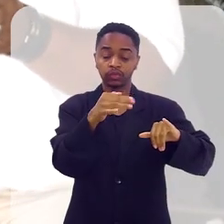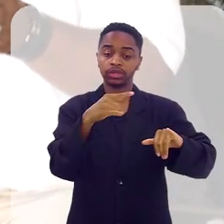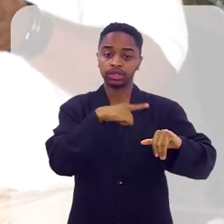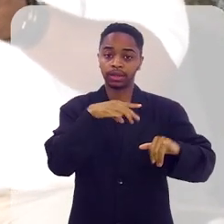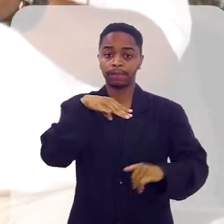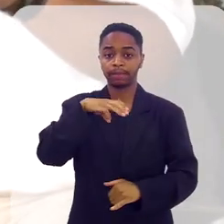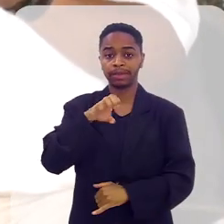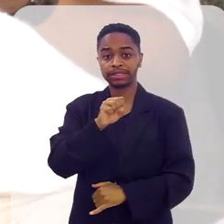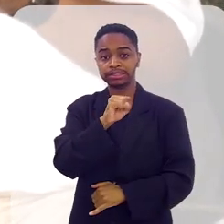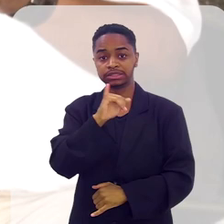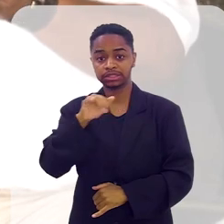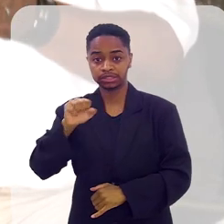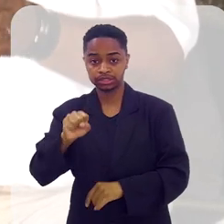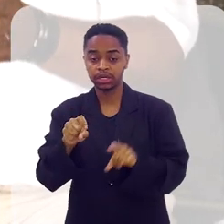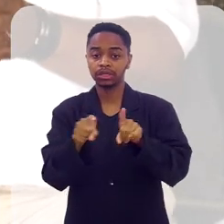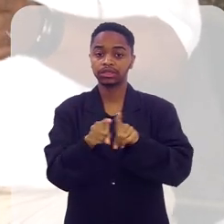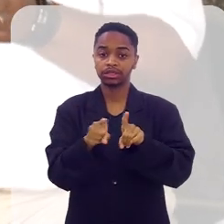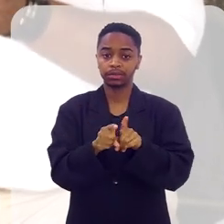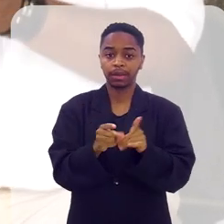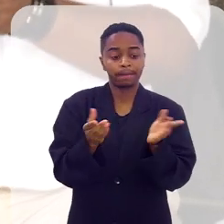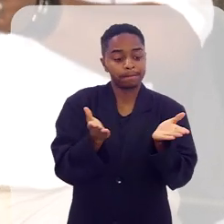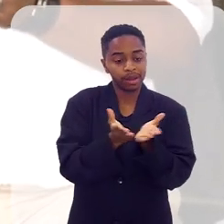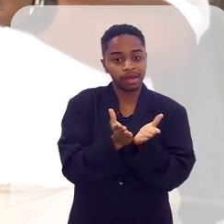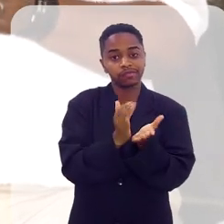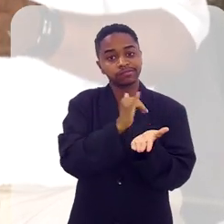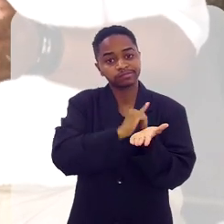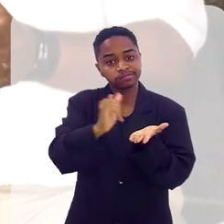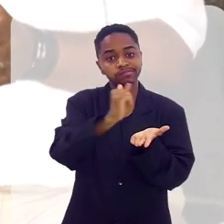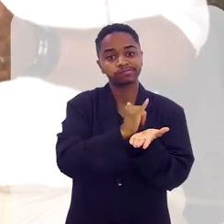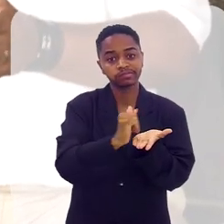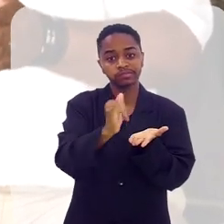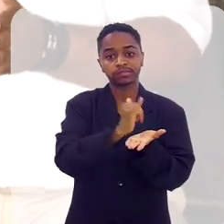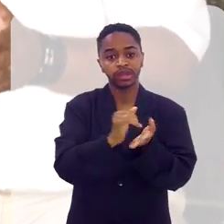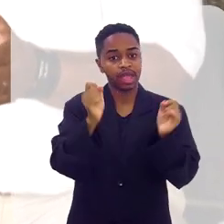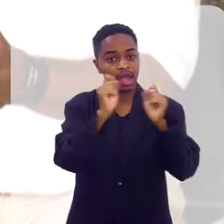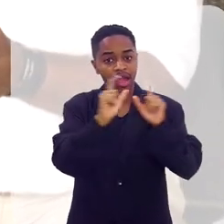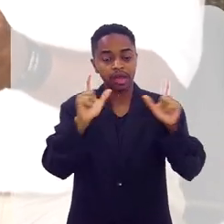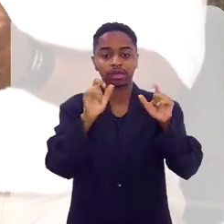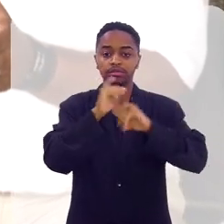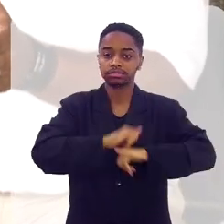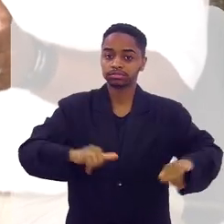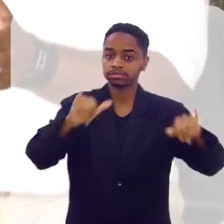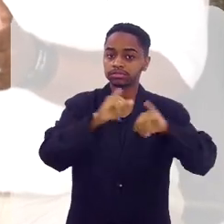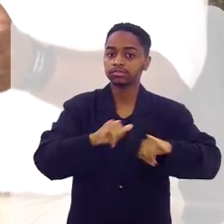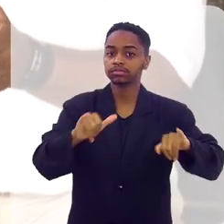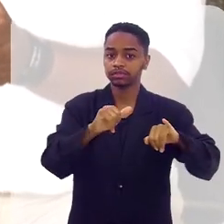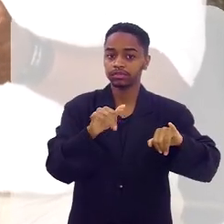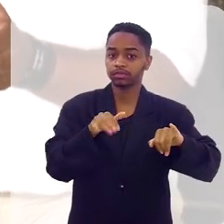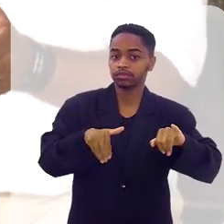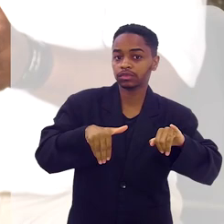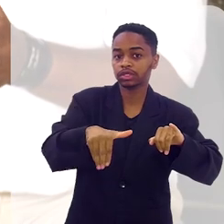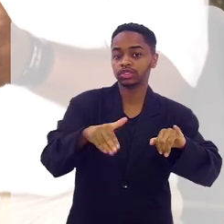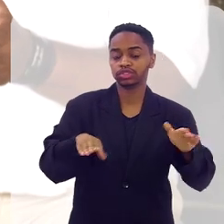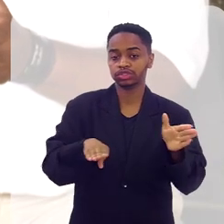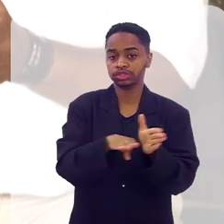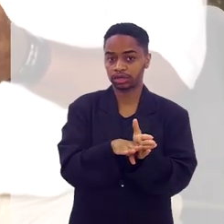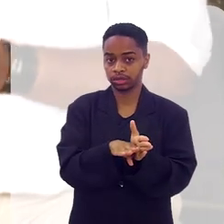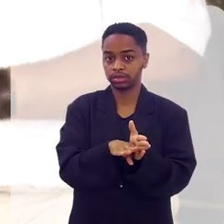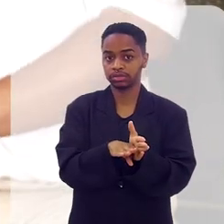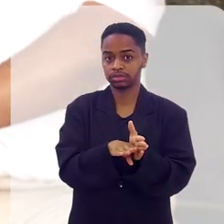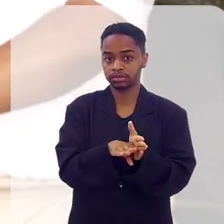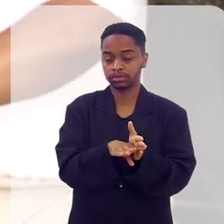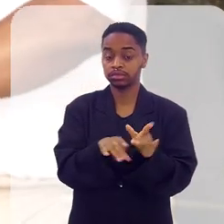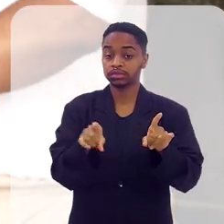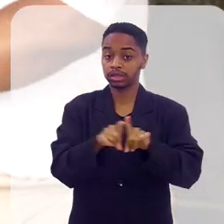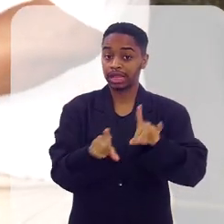chamava, que o Talmud, que a Torá alertava que ele estaria por vir.